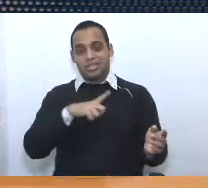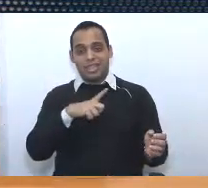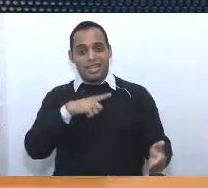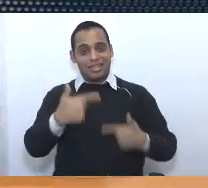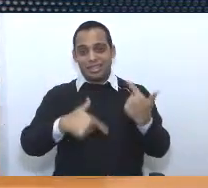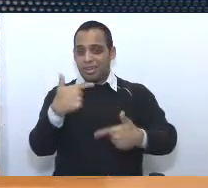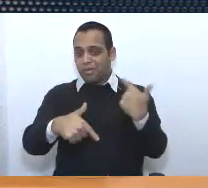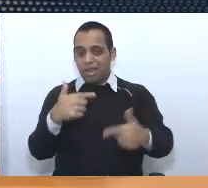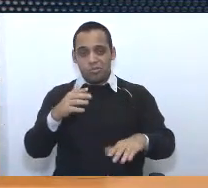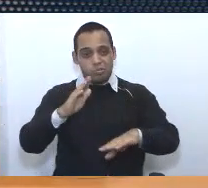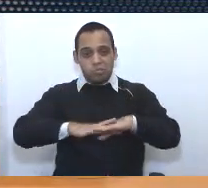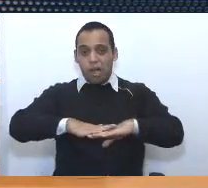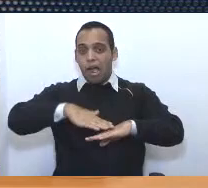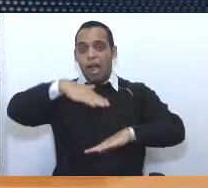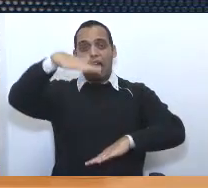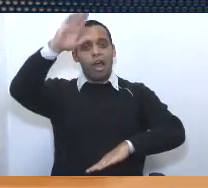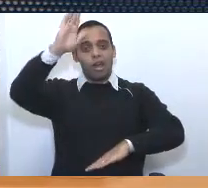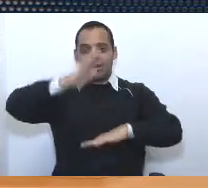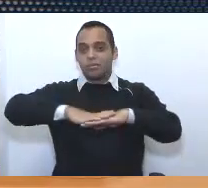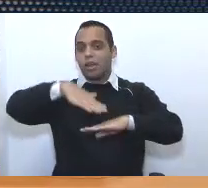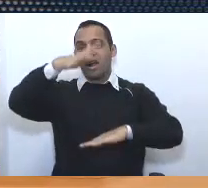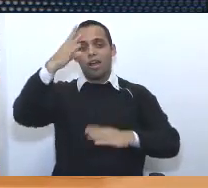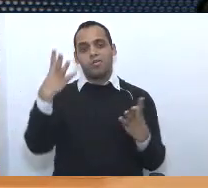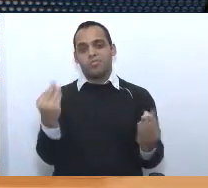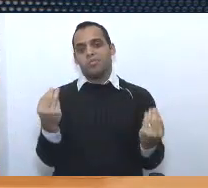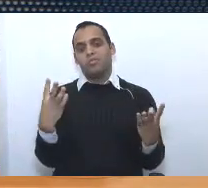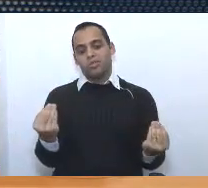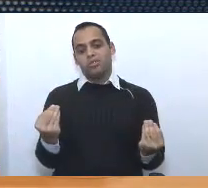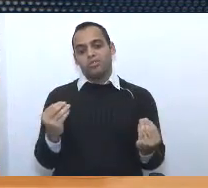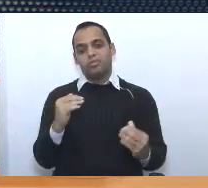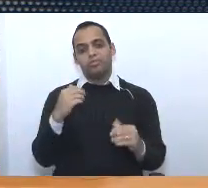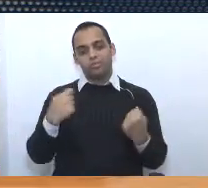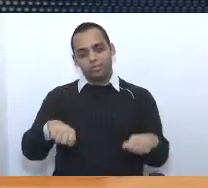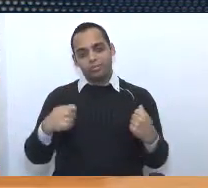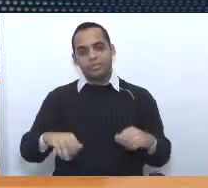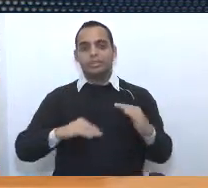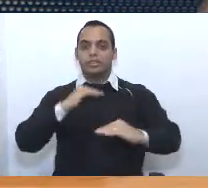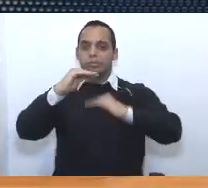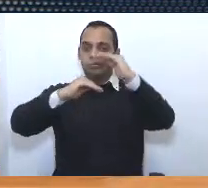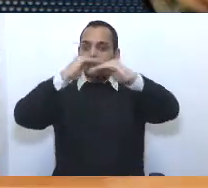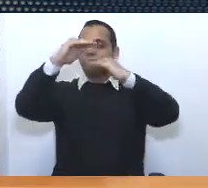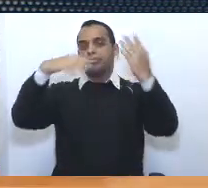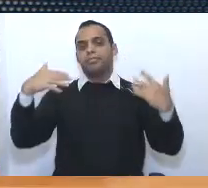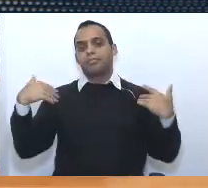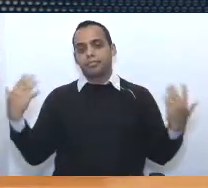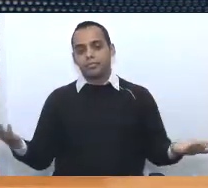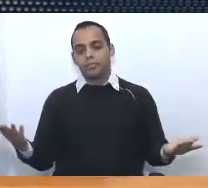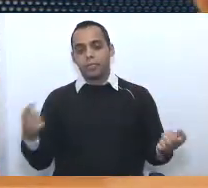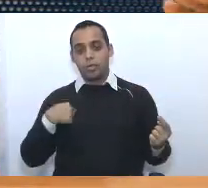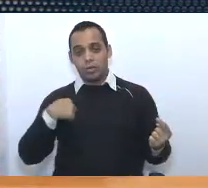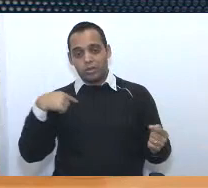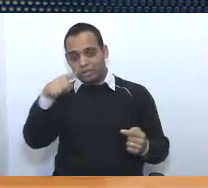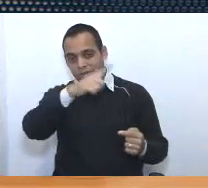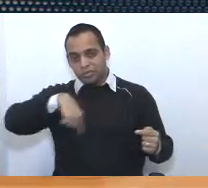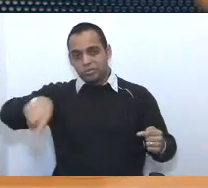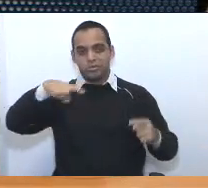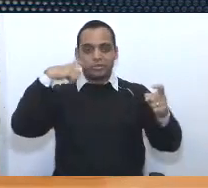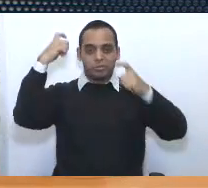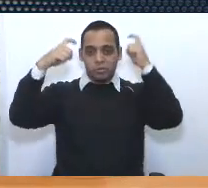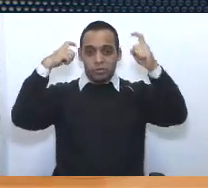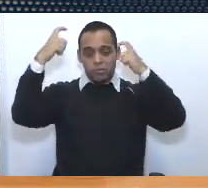para cada advogado, e nós precisamos, sim, expandir. Então, existe a preocupação, mas ainda não existe